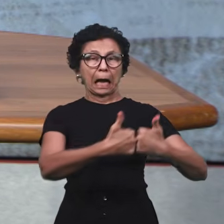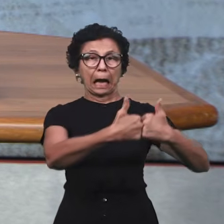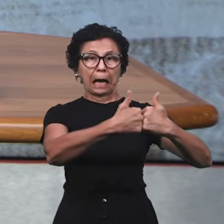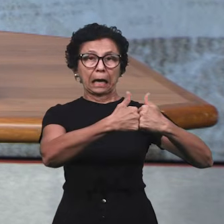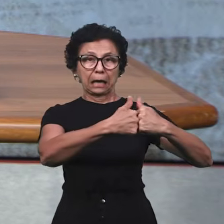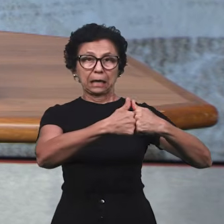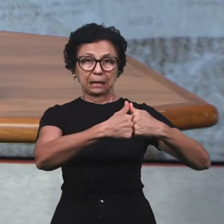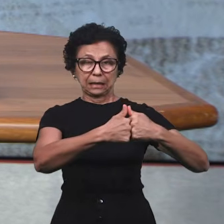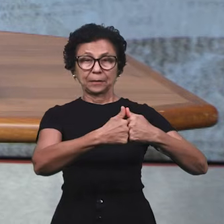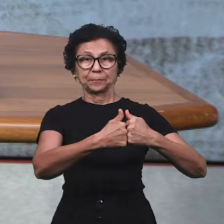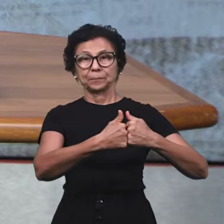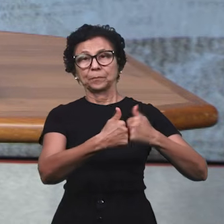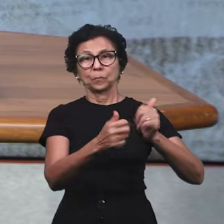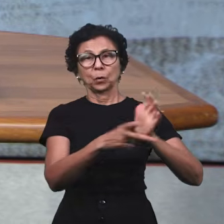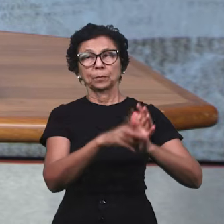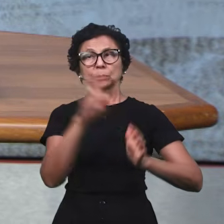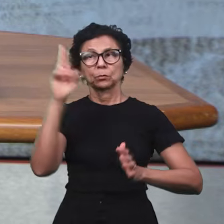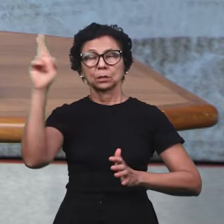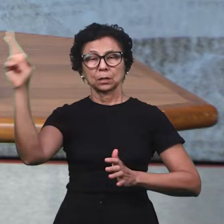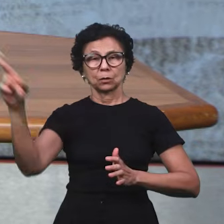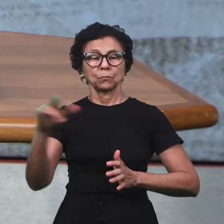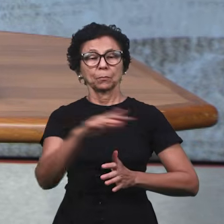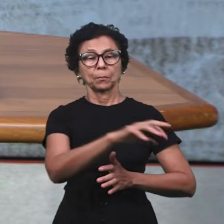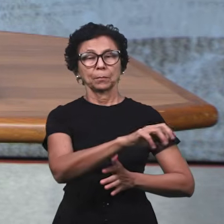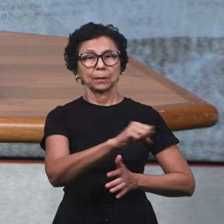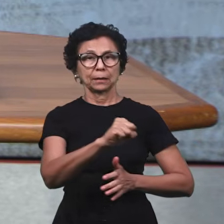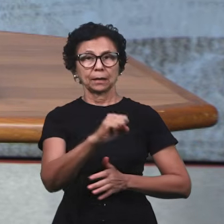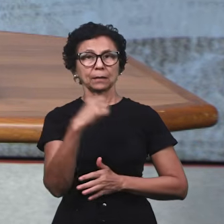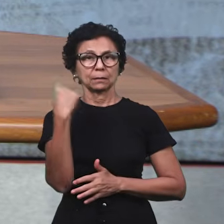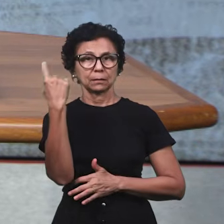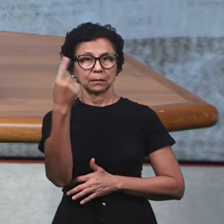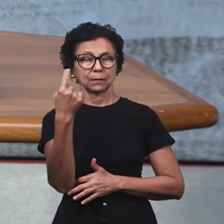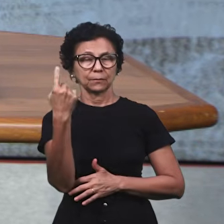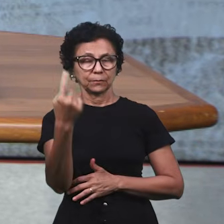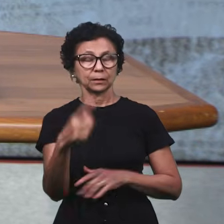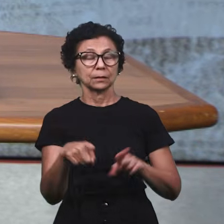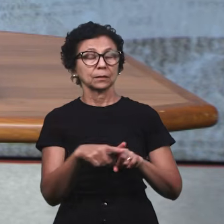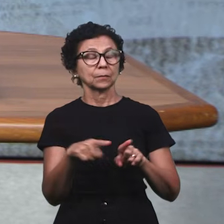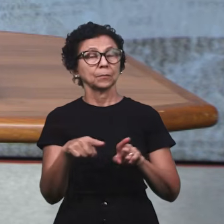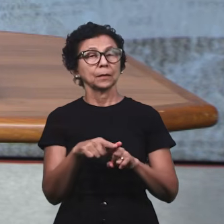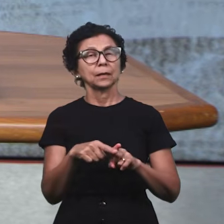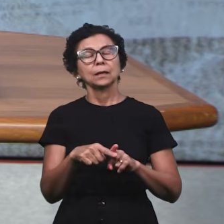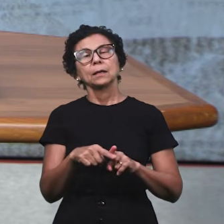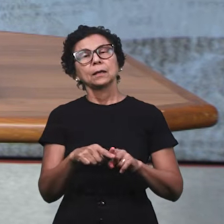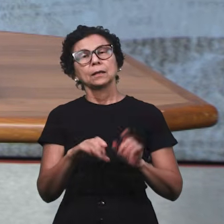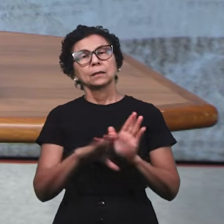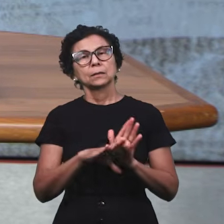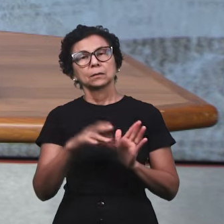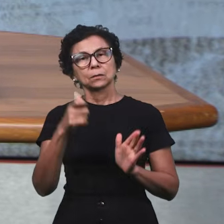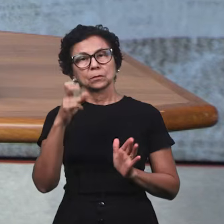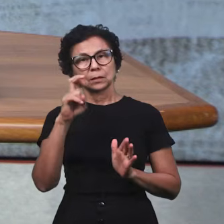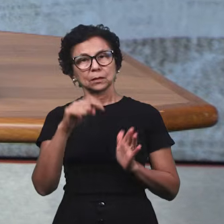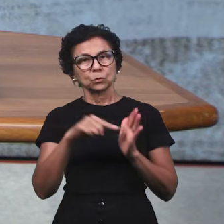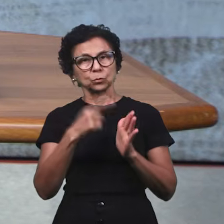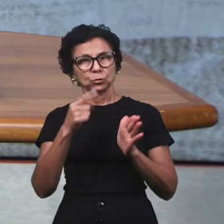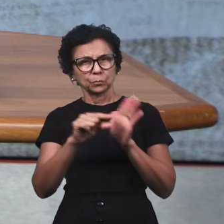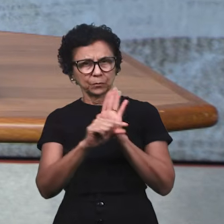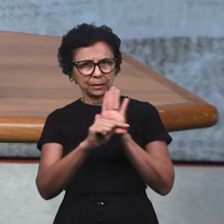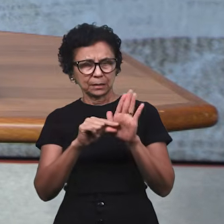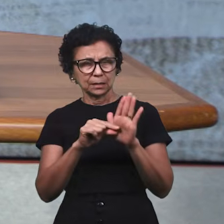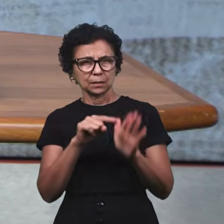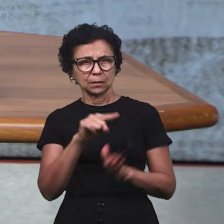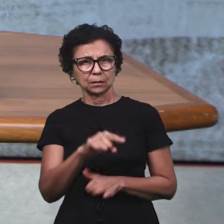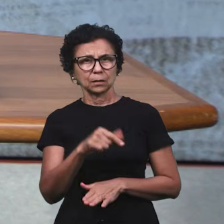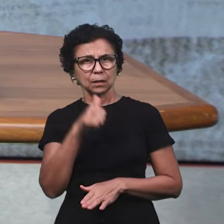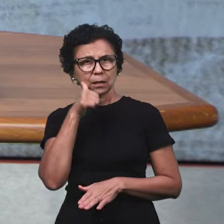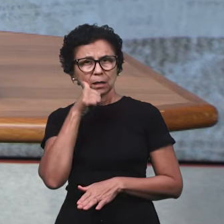aqui nós vimos aqui no último versículo do capítulo 15 que Mical, a filha de